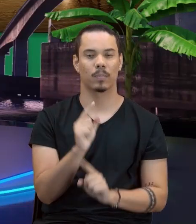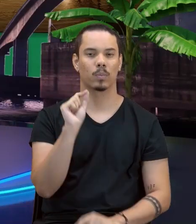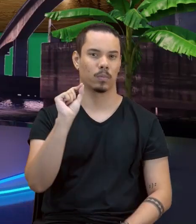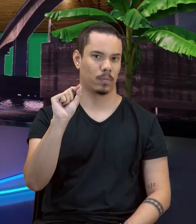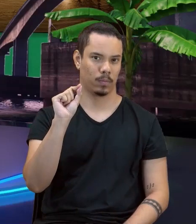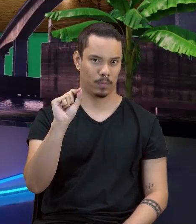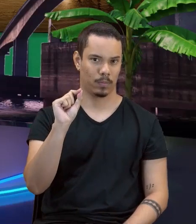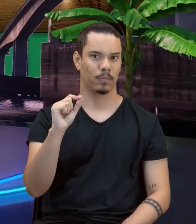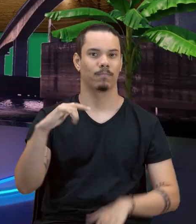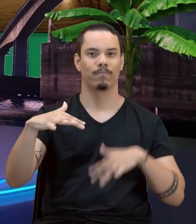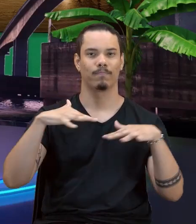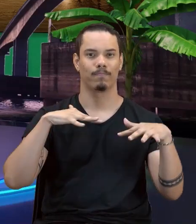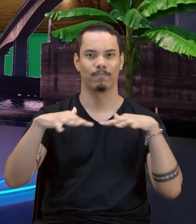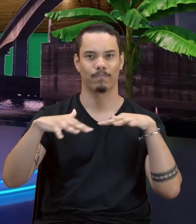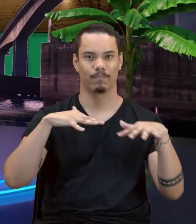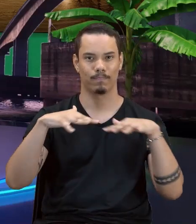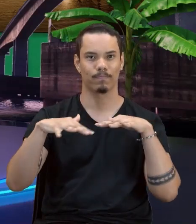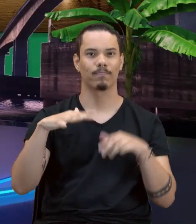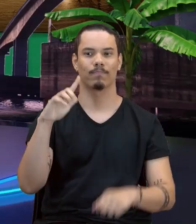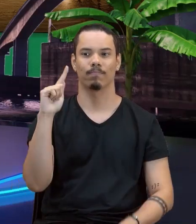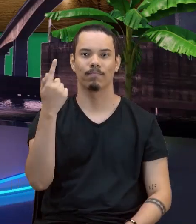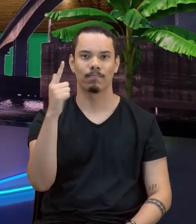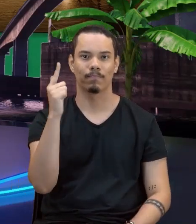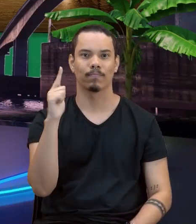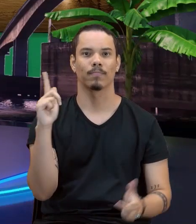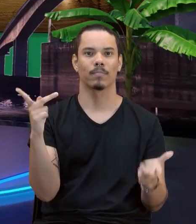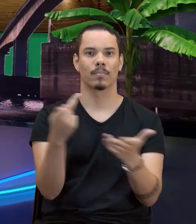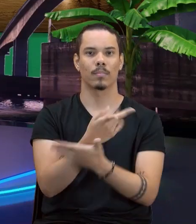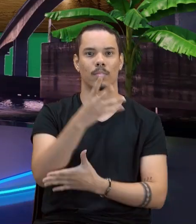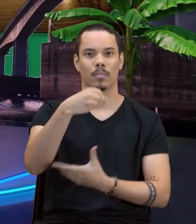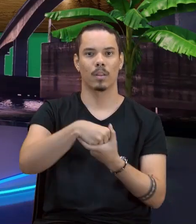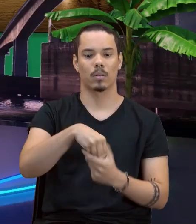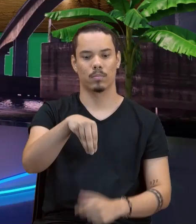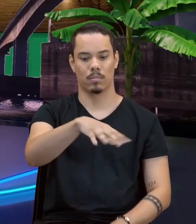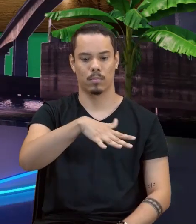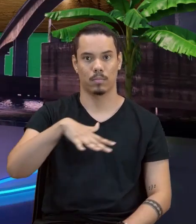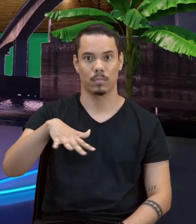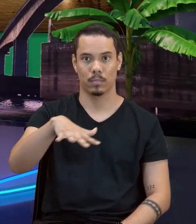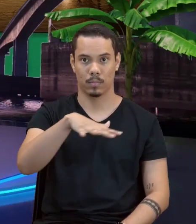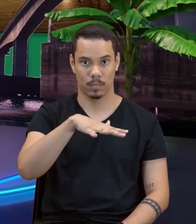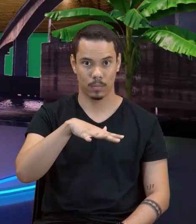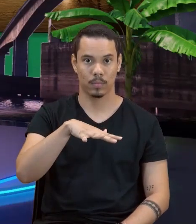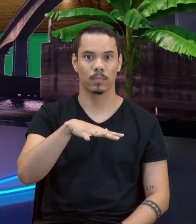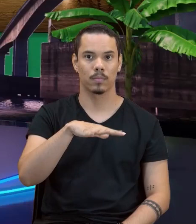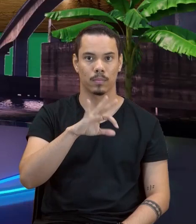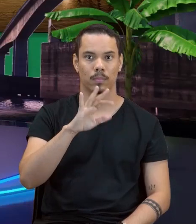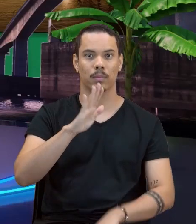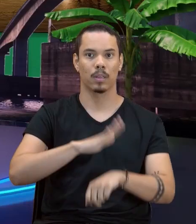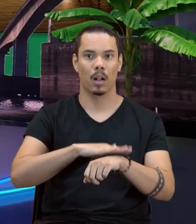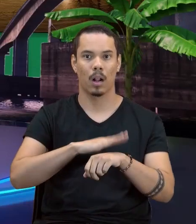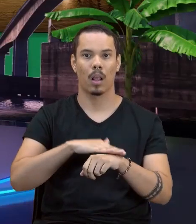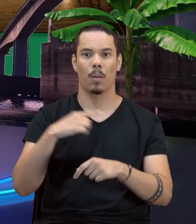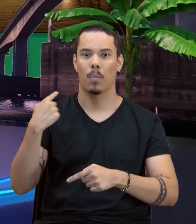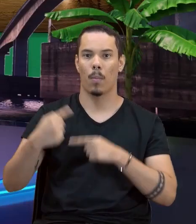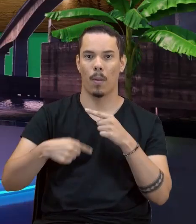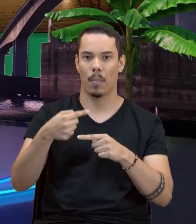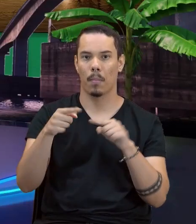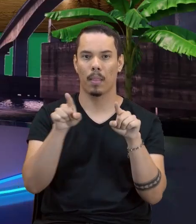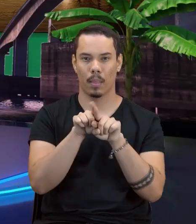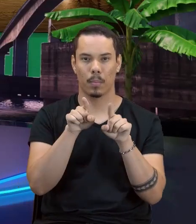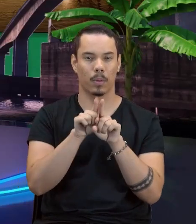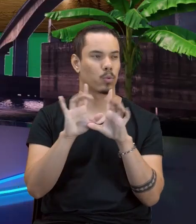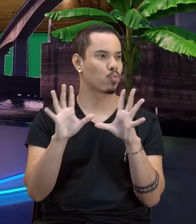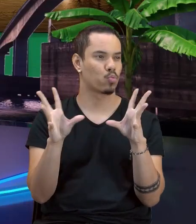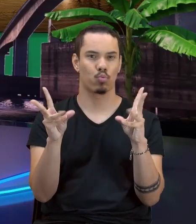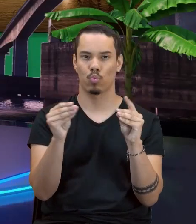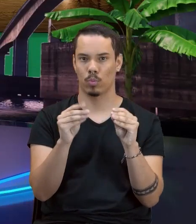esse movimento geográfico, do espaço geográfico dentro do tempo, né? A questão do tempo. A gente tem